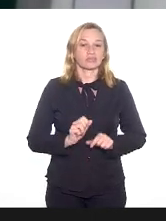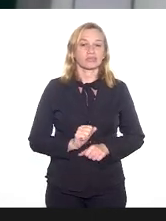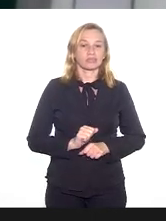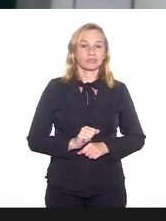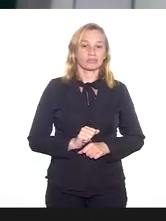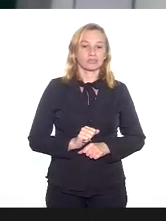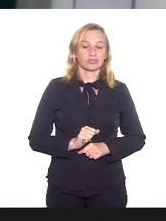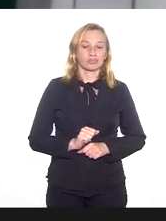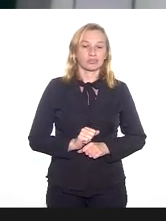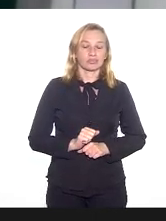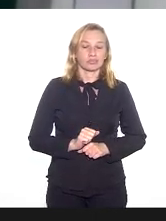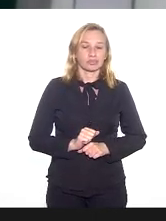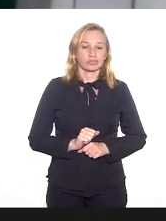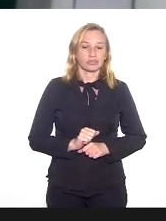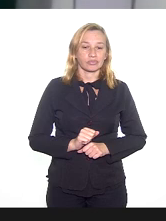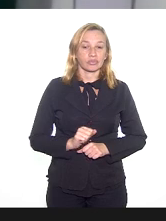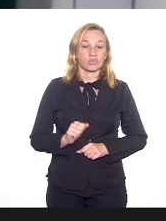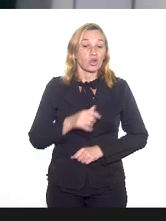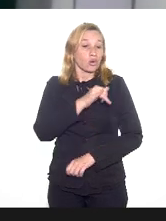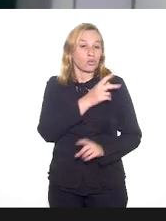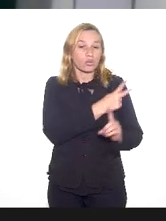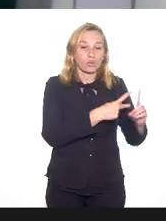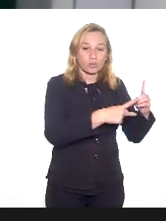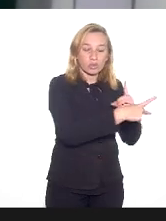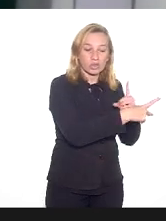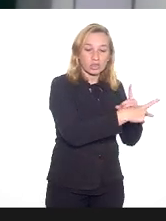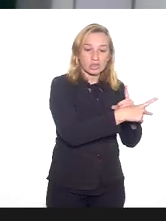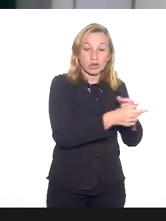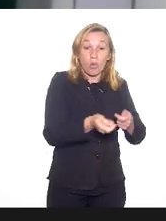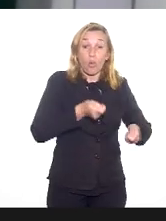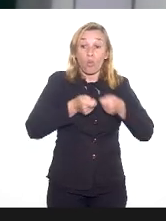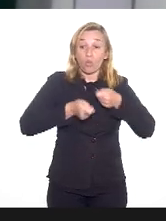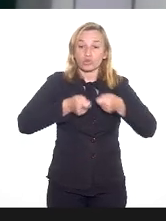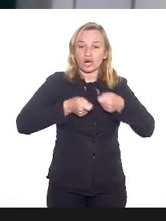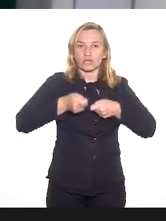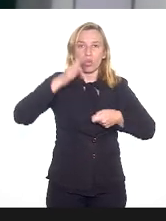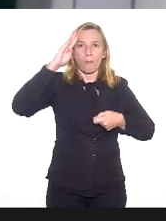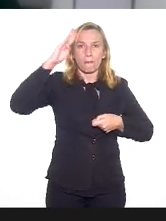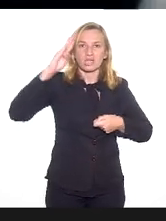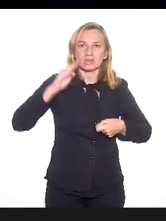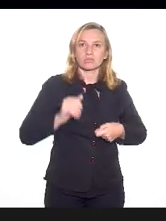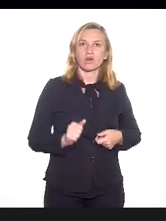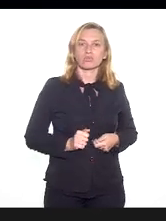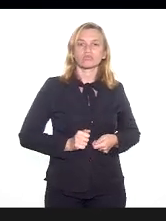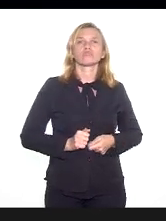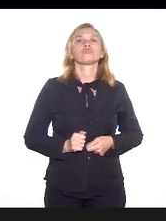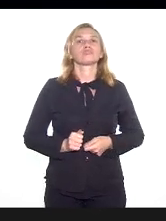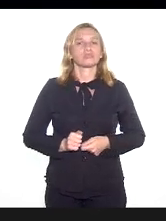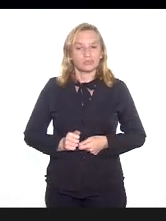E mais ainda, quando o Rio Previdência passou a ser controlador principal